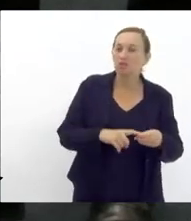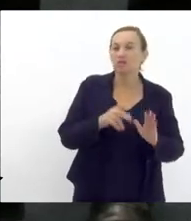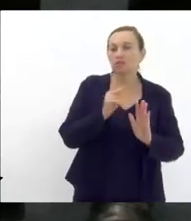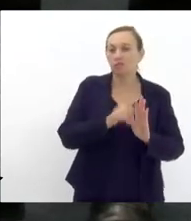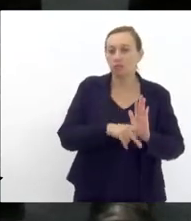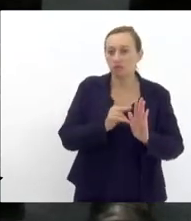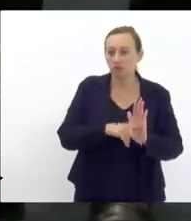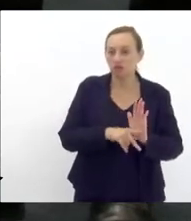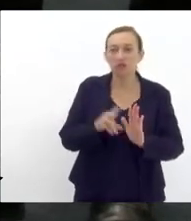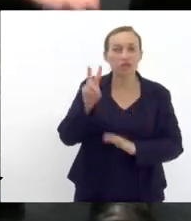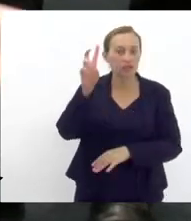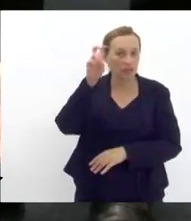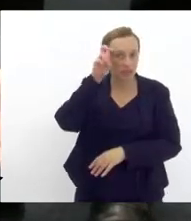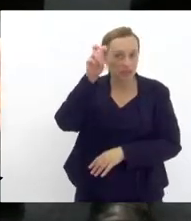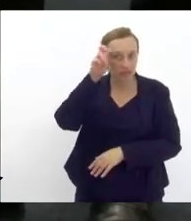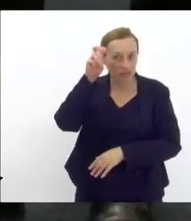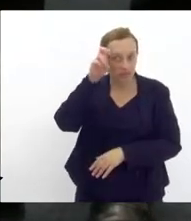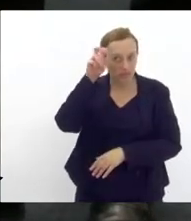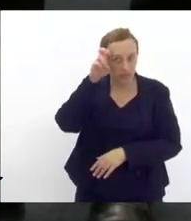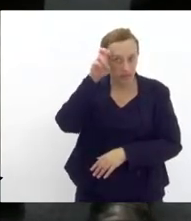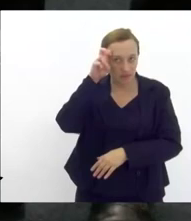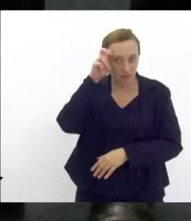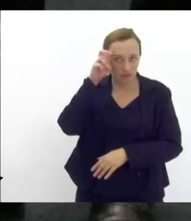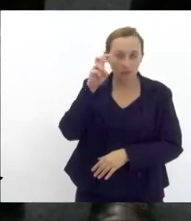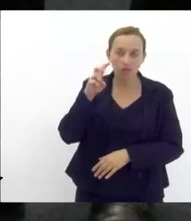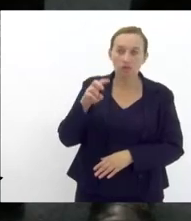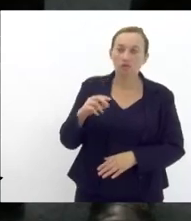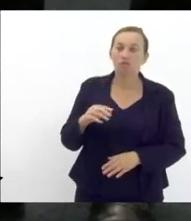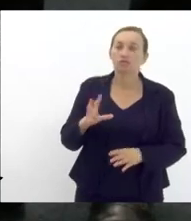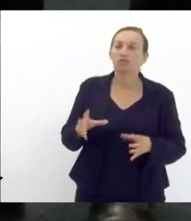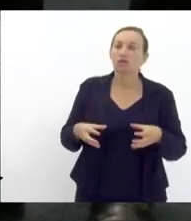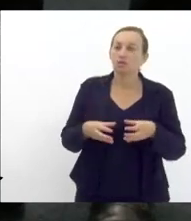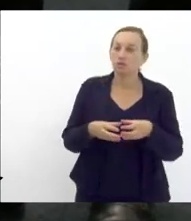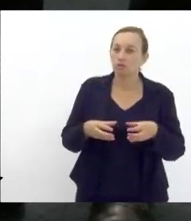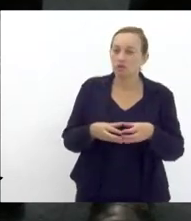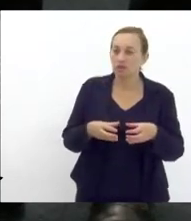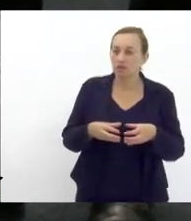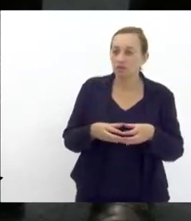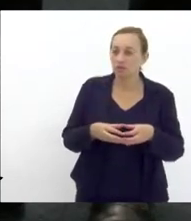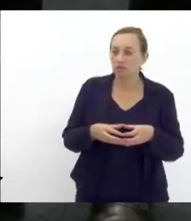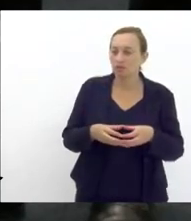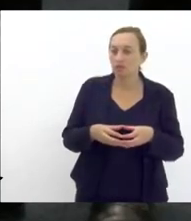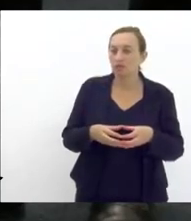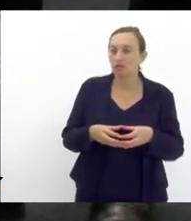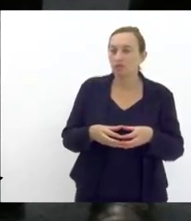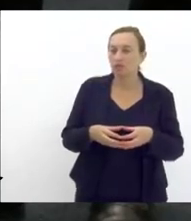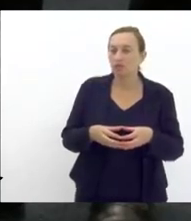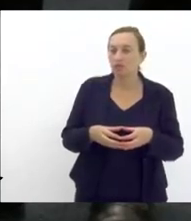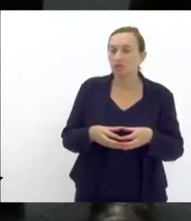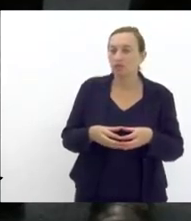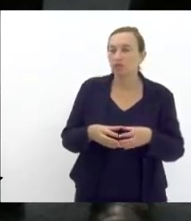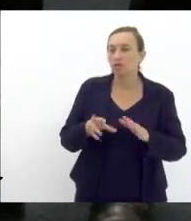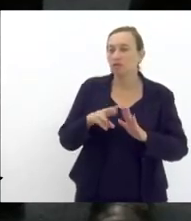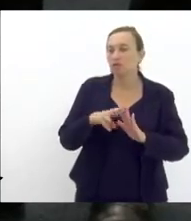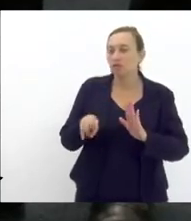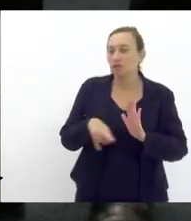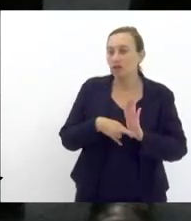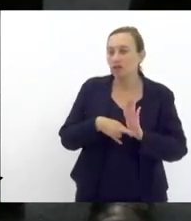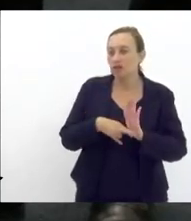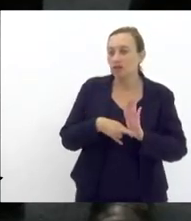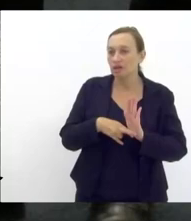quem sabe na quinta-feira comparecer oral da Comissão da comissão de normas